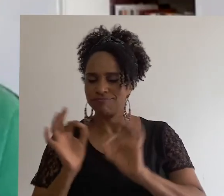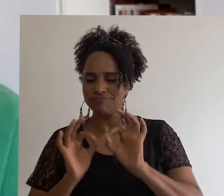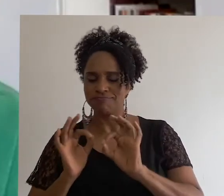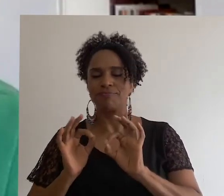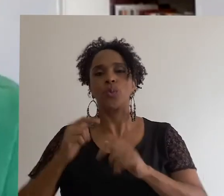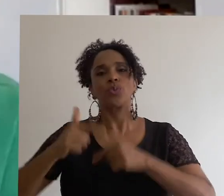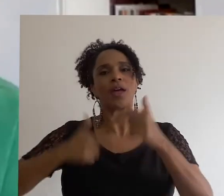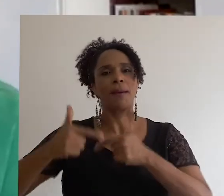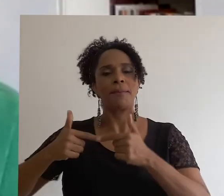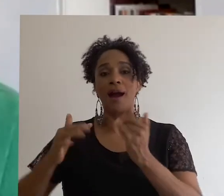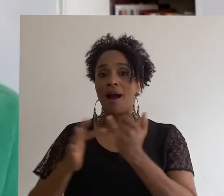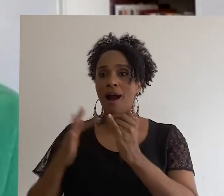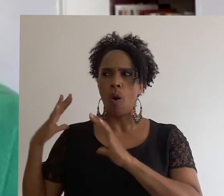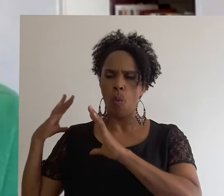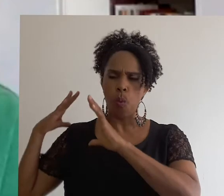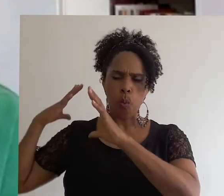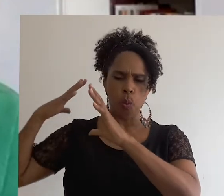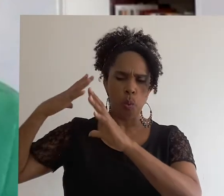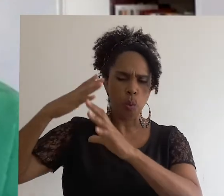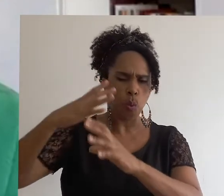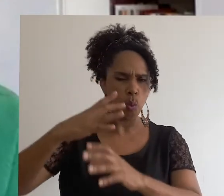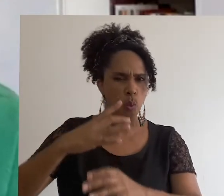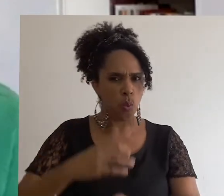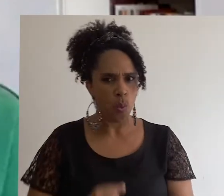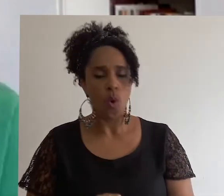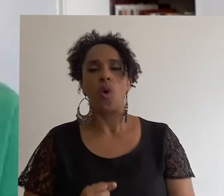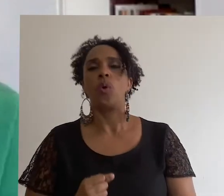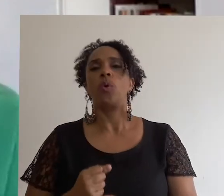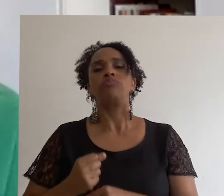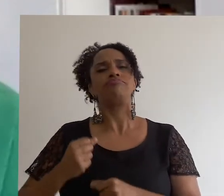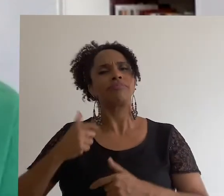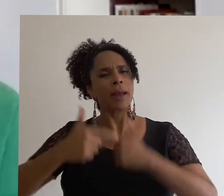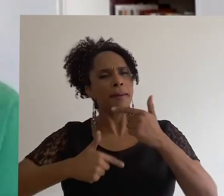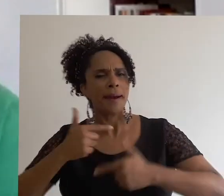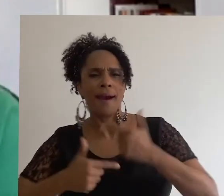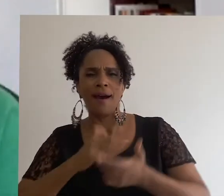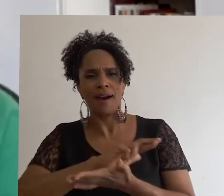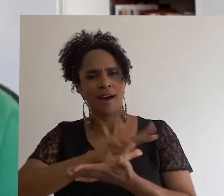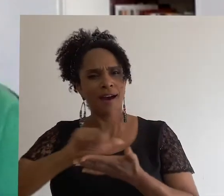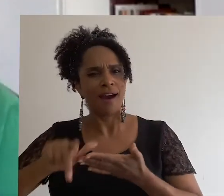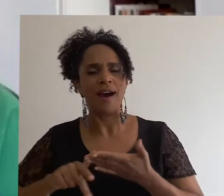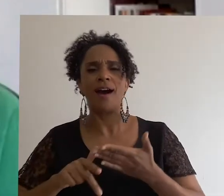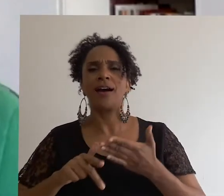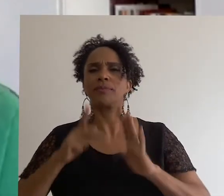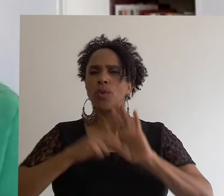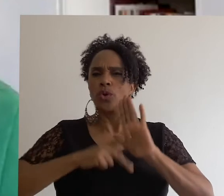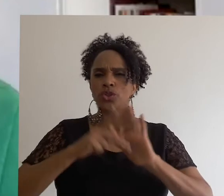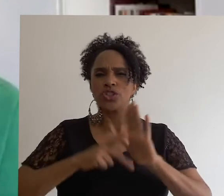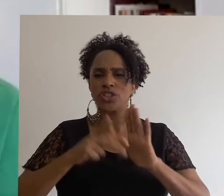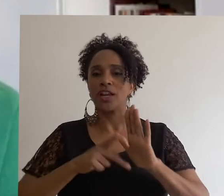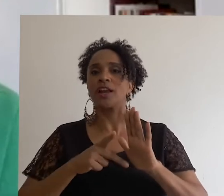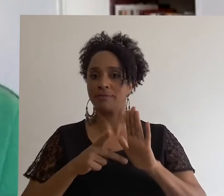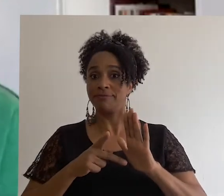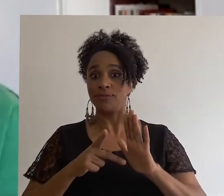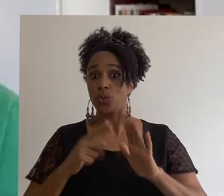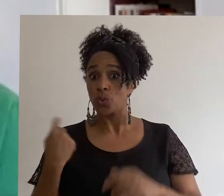esse balanço. É um balanço das ações do projeto que tomou posse no início